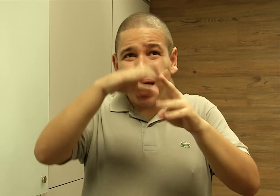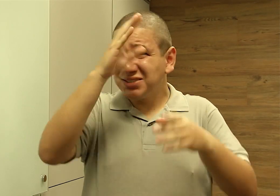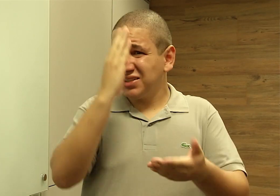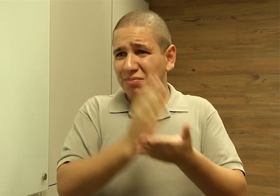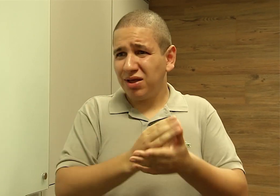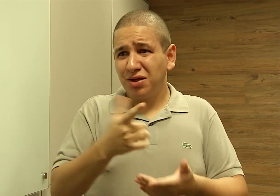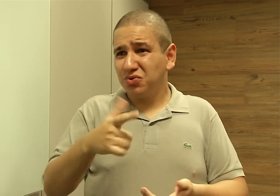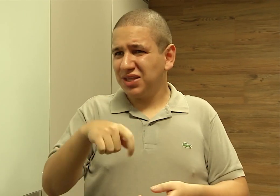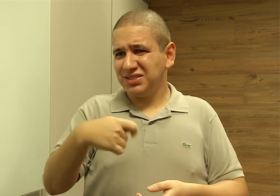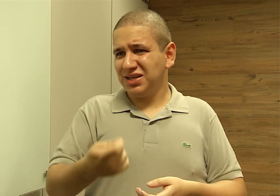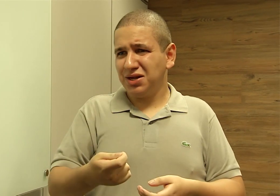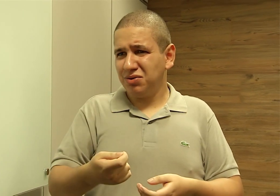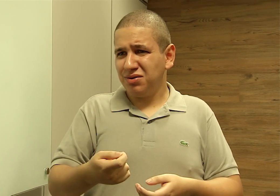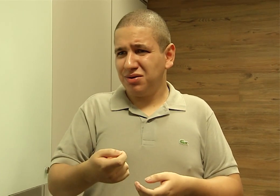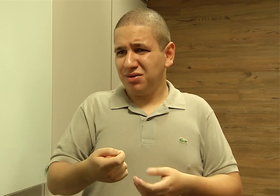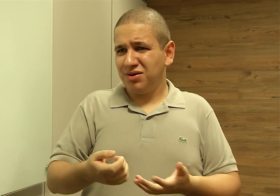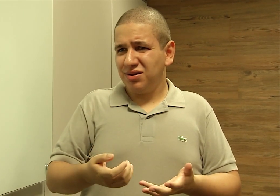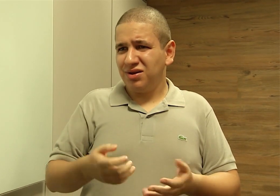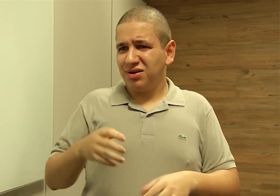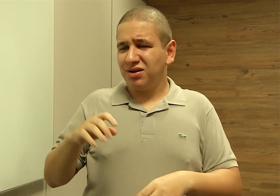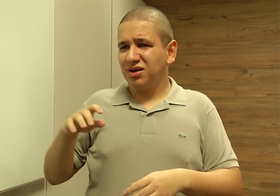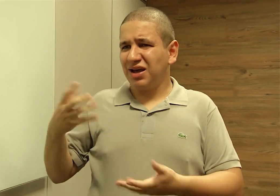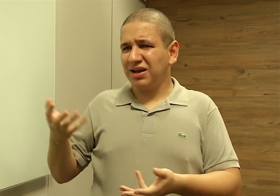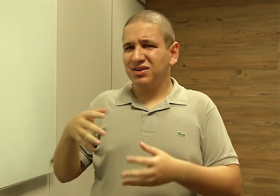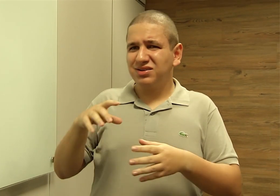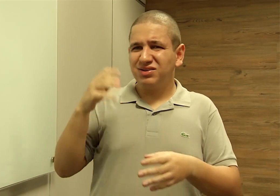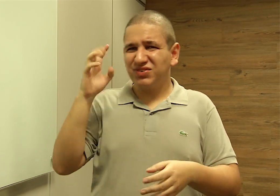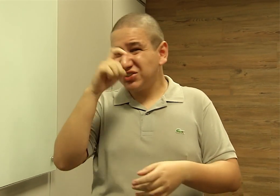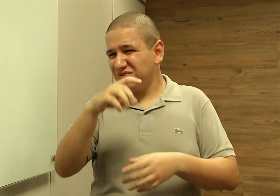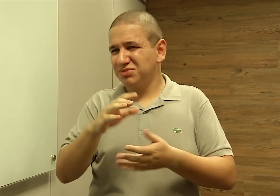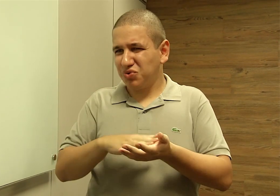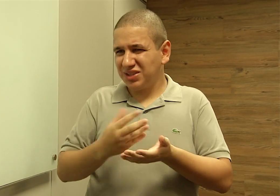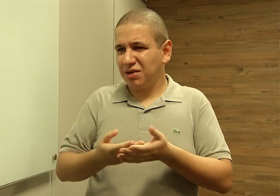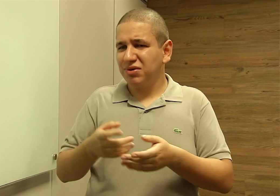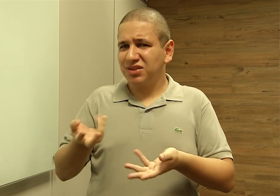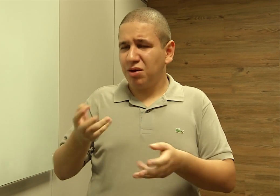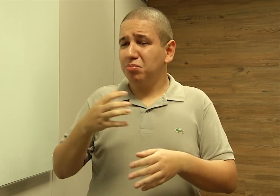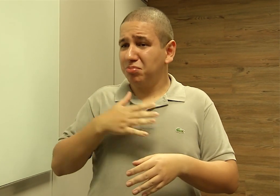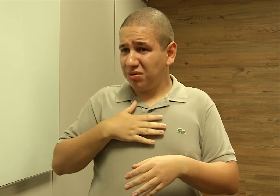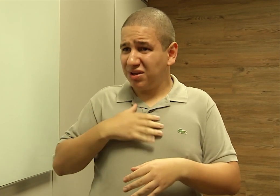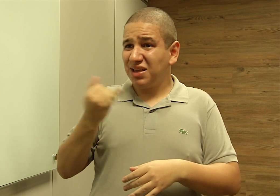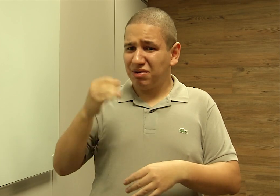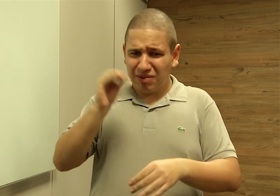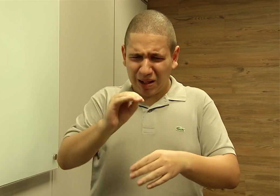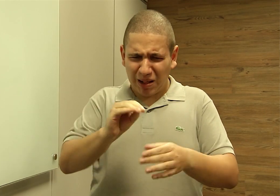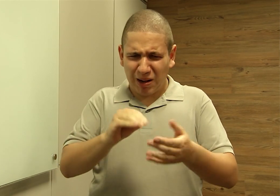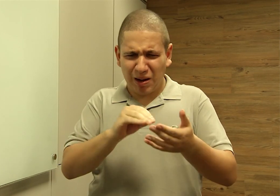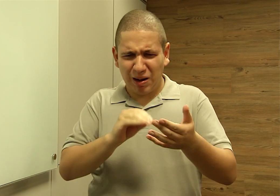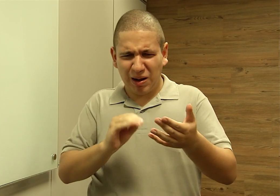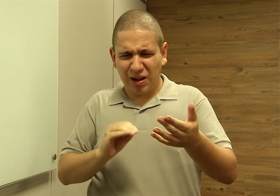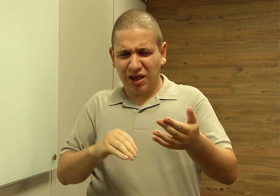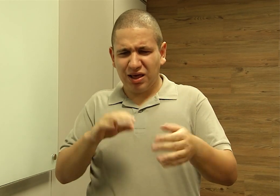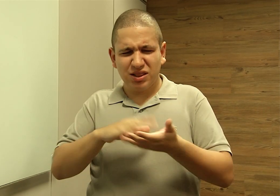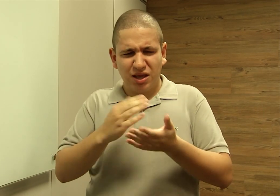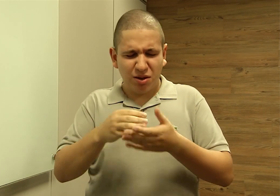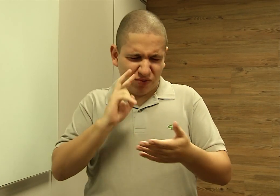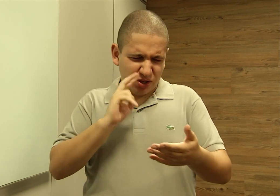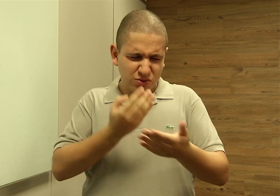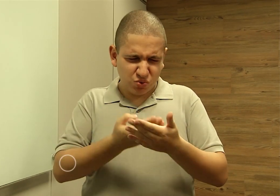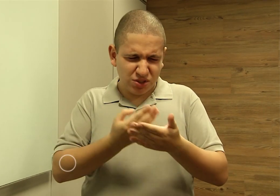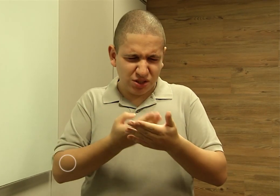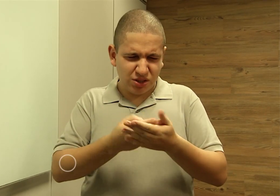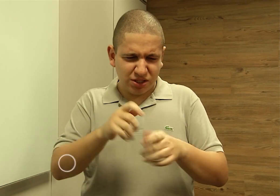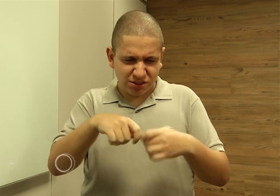e falta sinal. Então, acho que é muito importante a gente conseguir o máximo de sinais possíveis, e para os intérpretes também